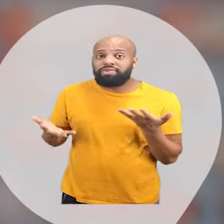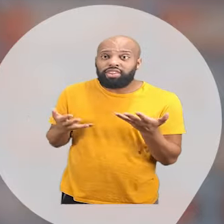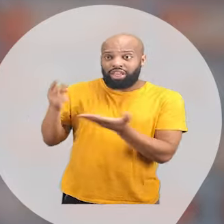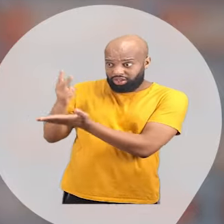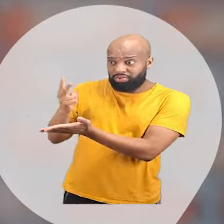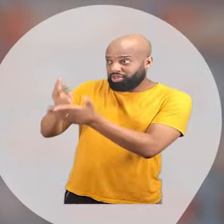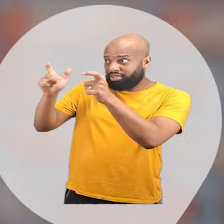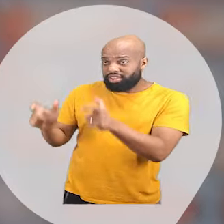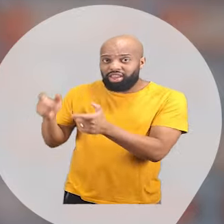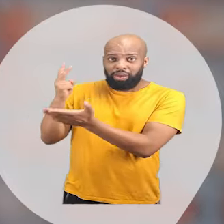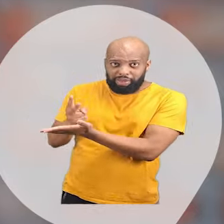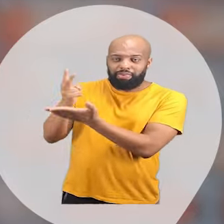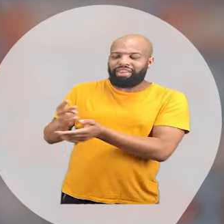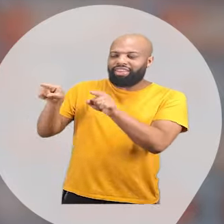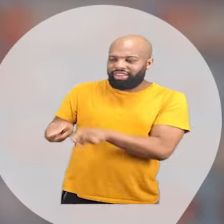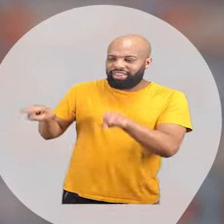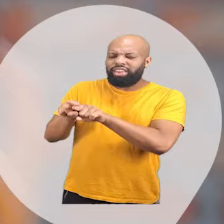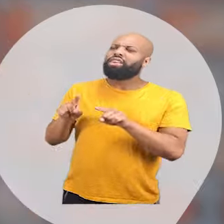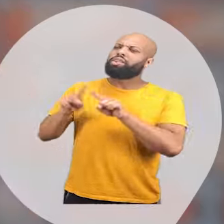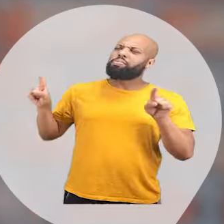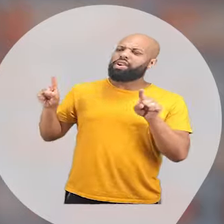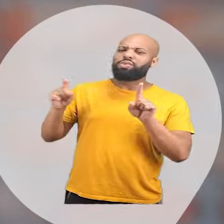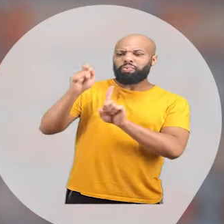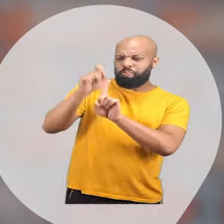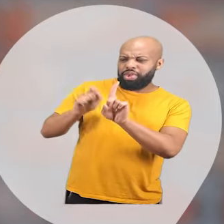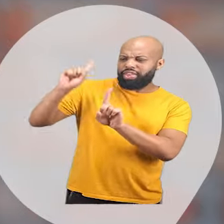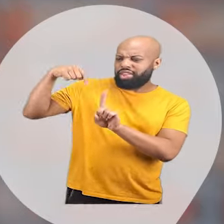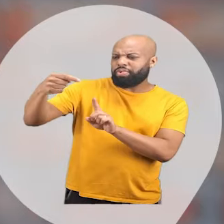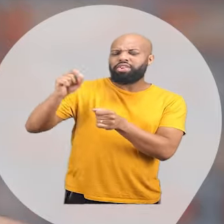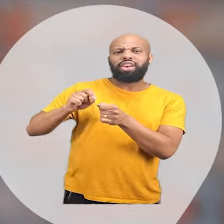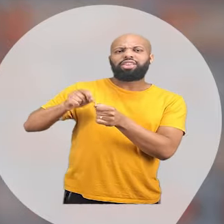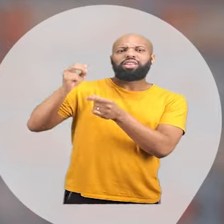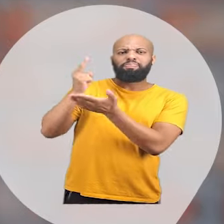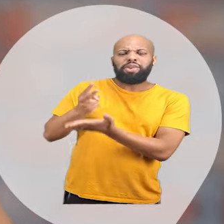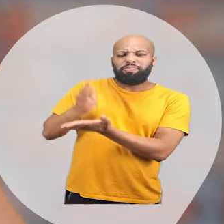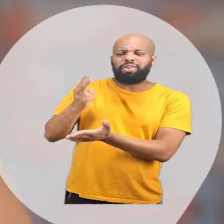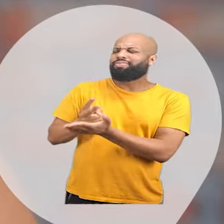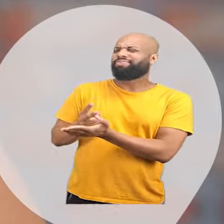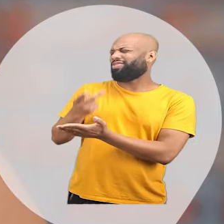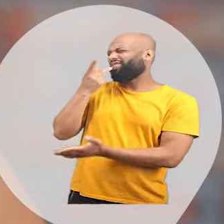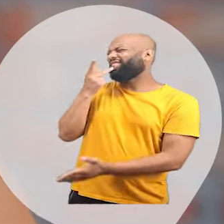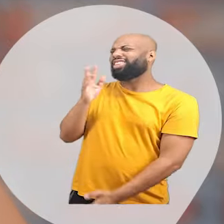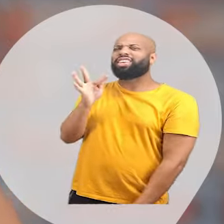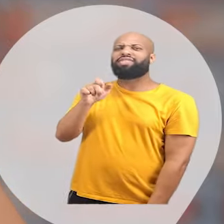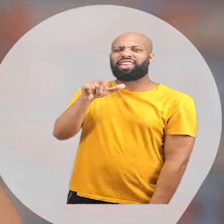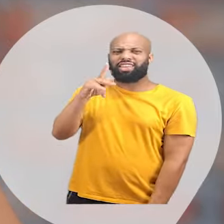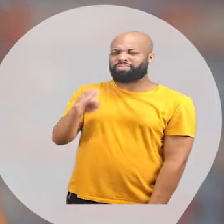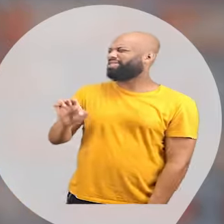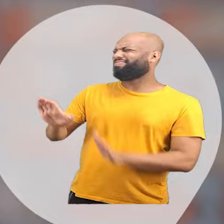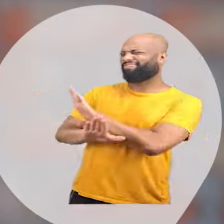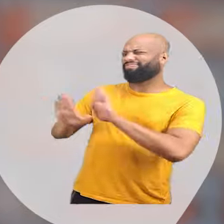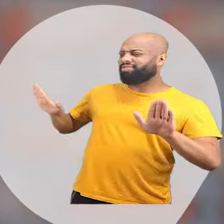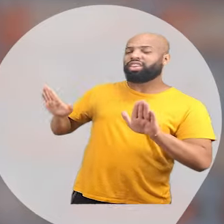vamos no mesmo lugar e meio que passou um mês a gente fazendo a mesma depois eu falei Felipe chega